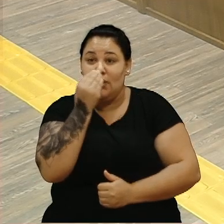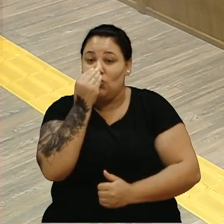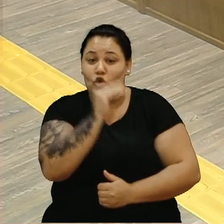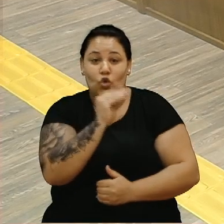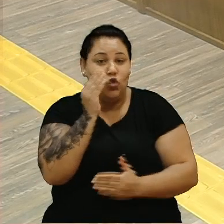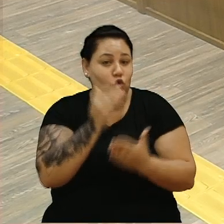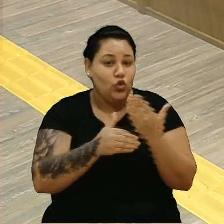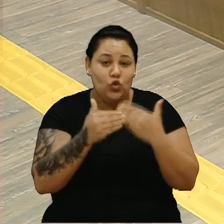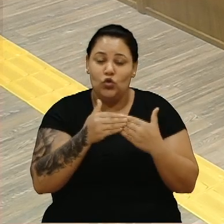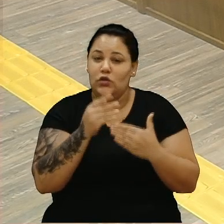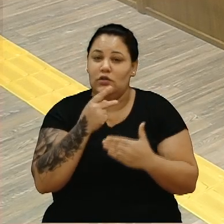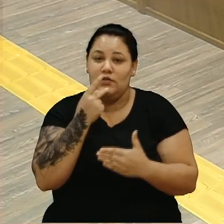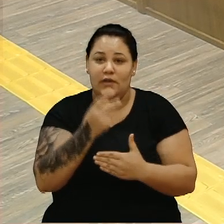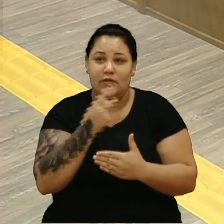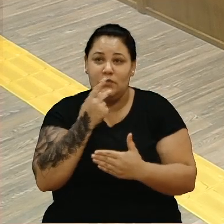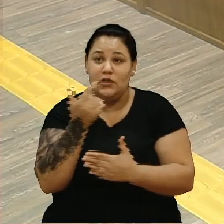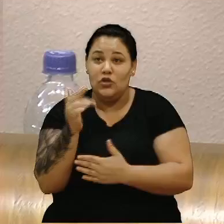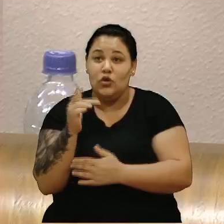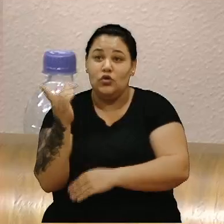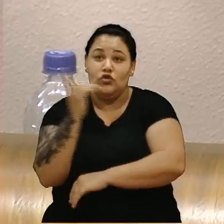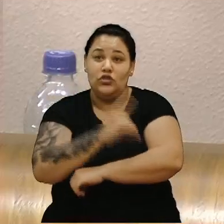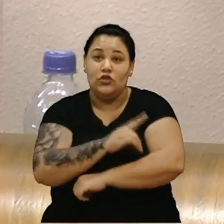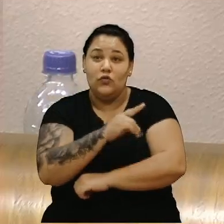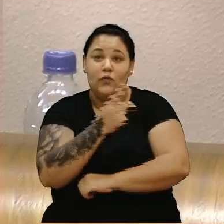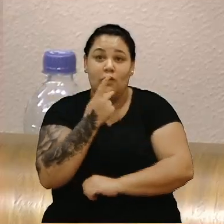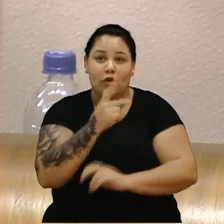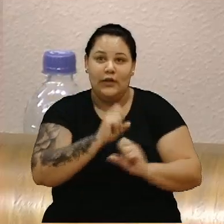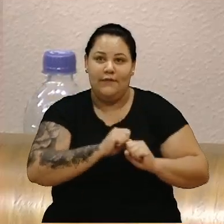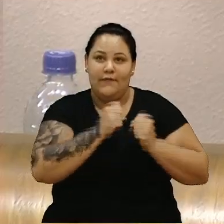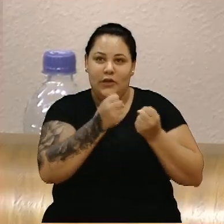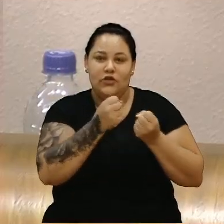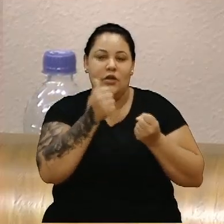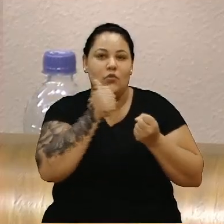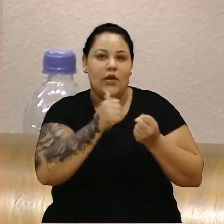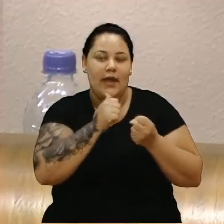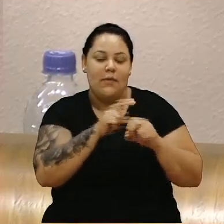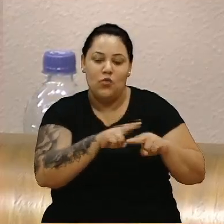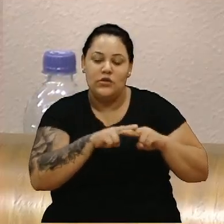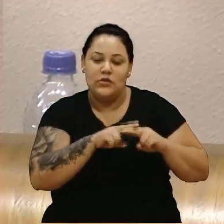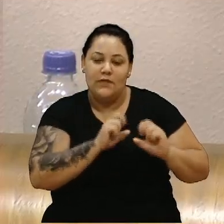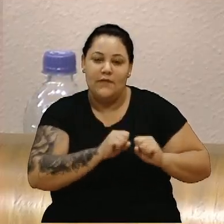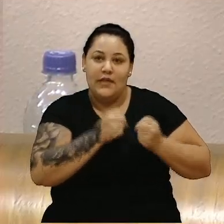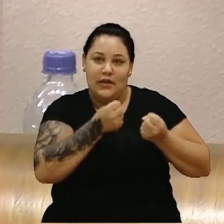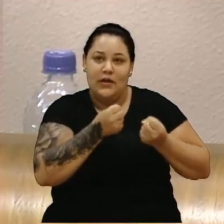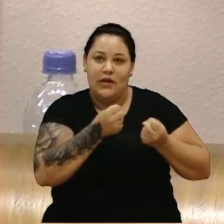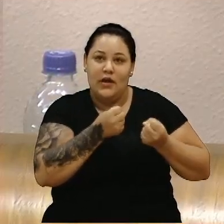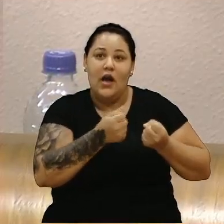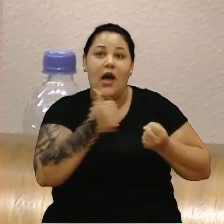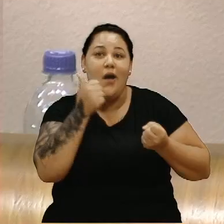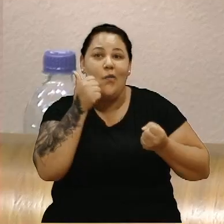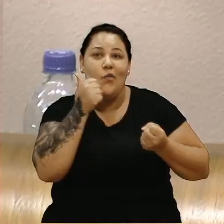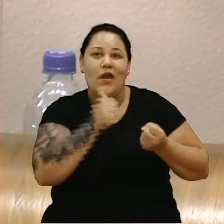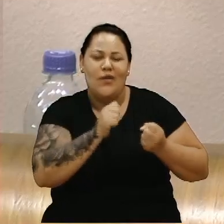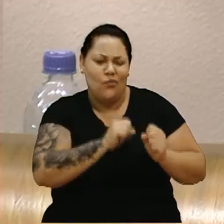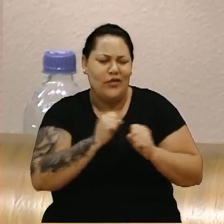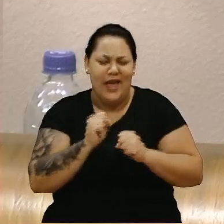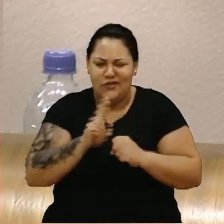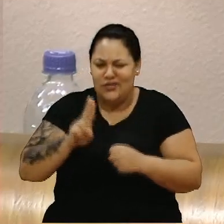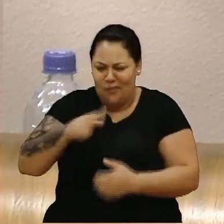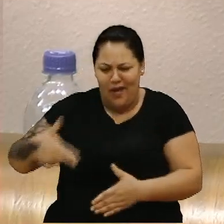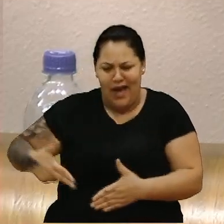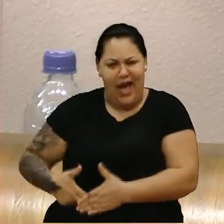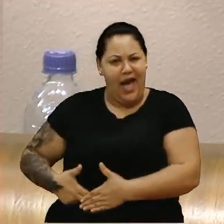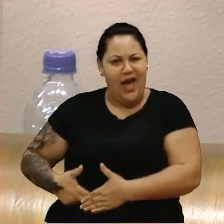nós falamos. E outro dia tu disse que defendia as mulheres e por isso defendeu que as mulheres pudessem andar com uma Glock na cintura, não sei o que,